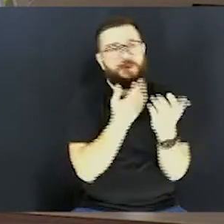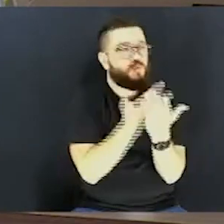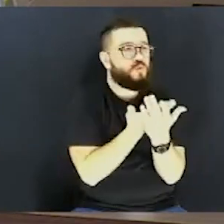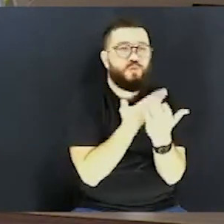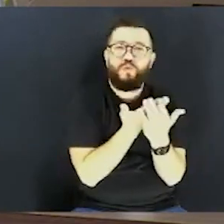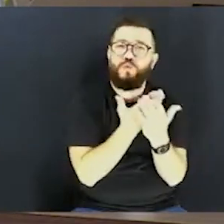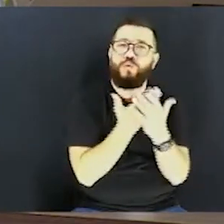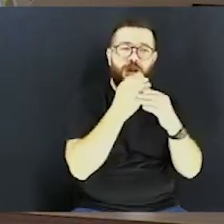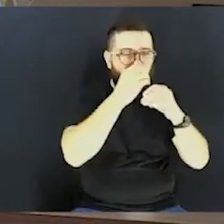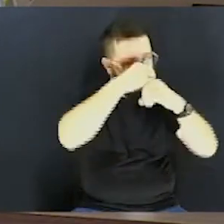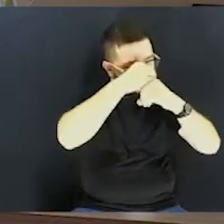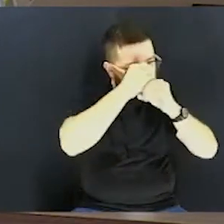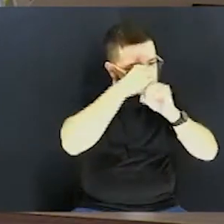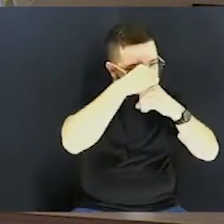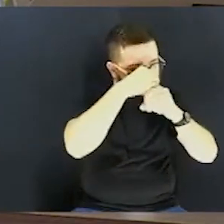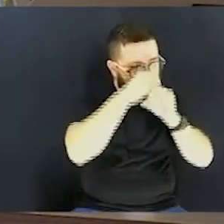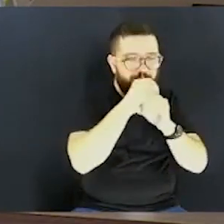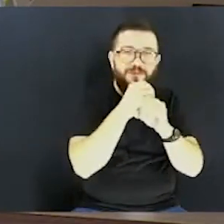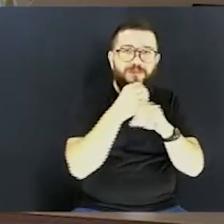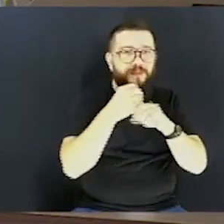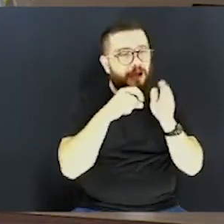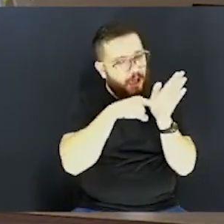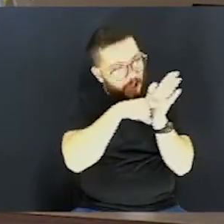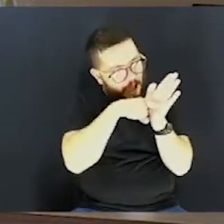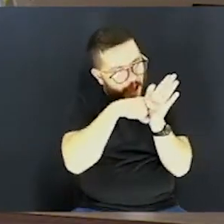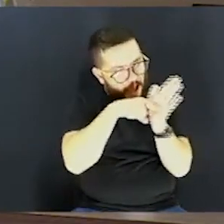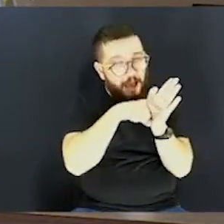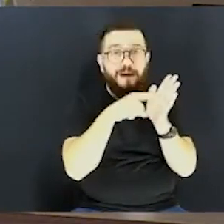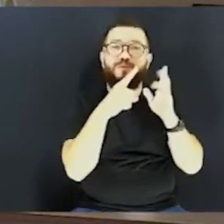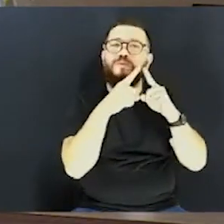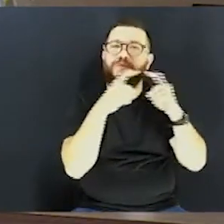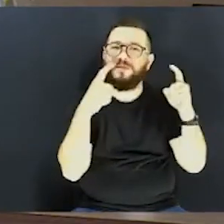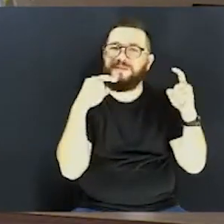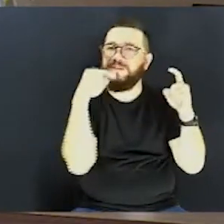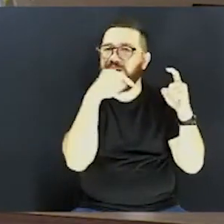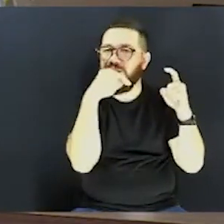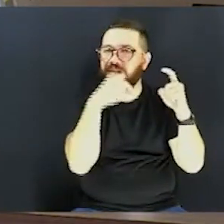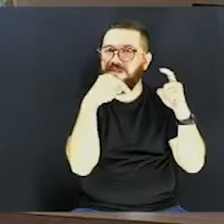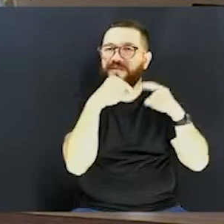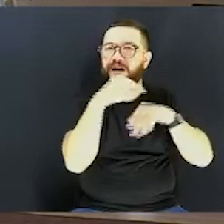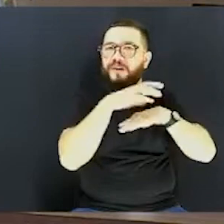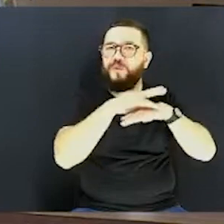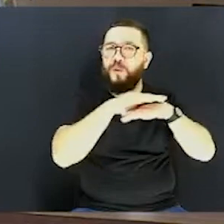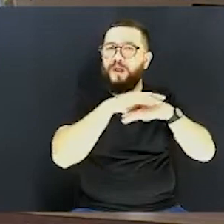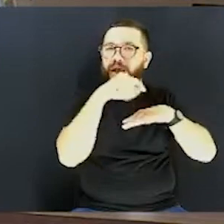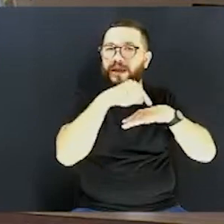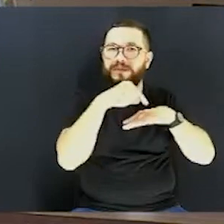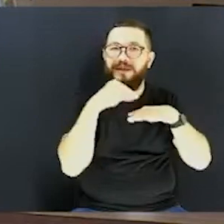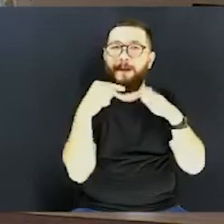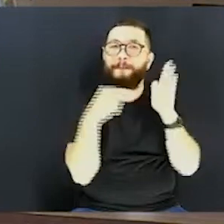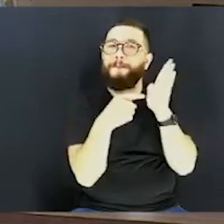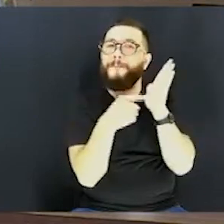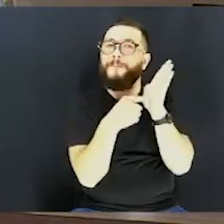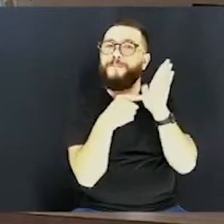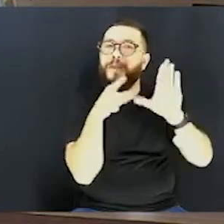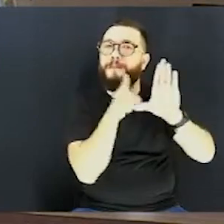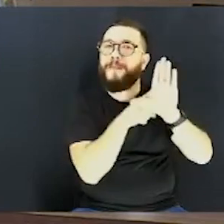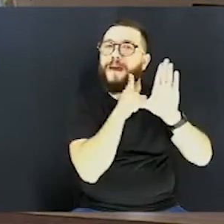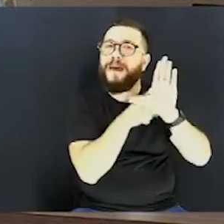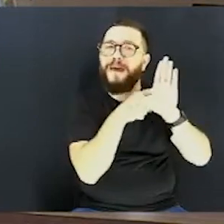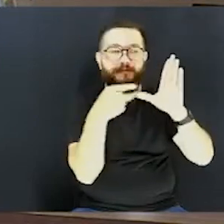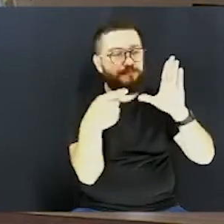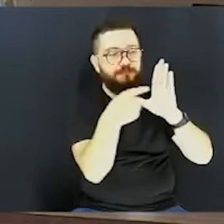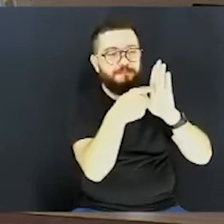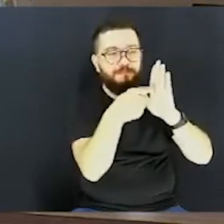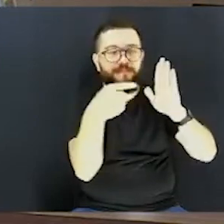dessas doenças que são possíveis de serem detectadas pelo teste do pezinho, ainda nas primeiras horas de vida, a gente